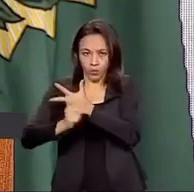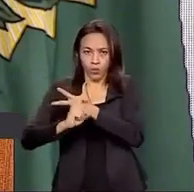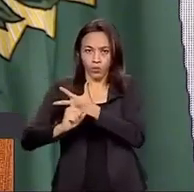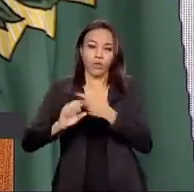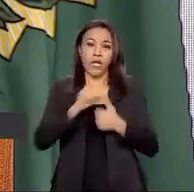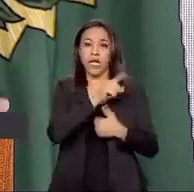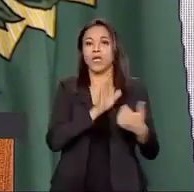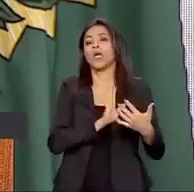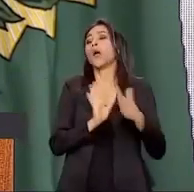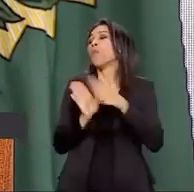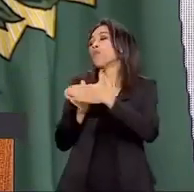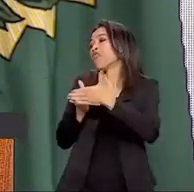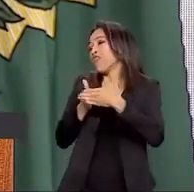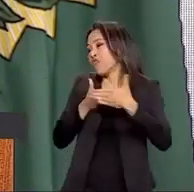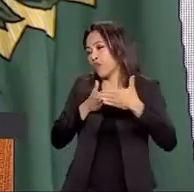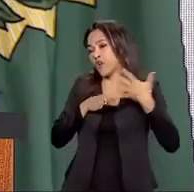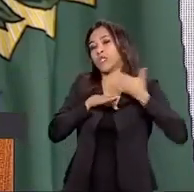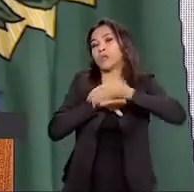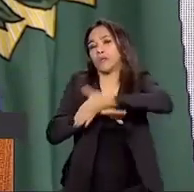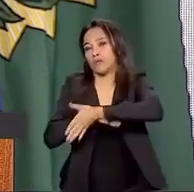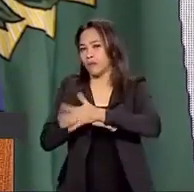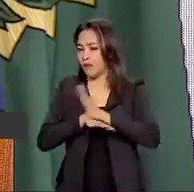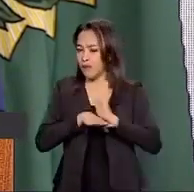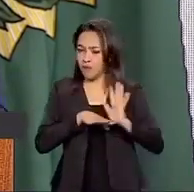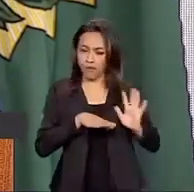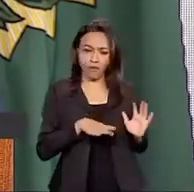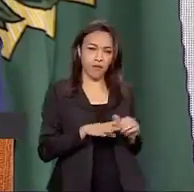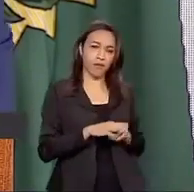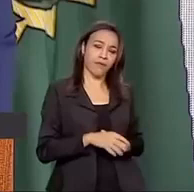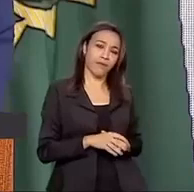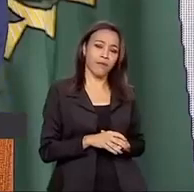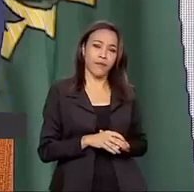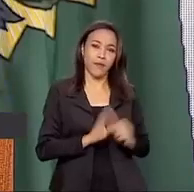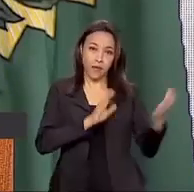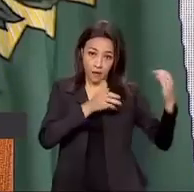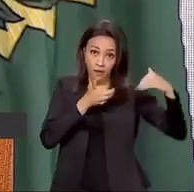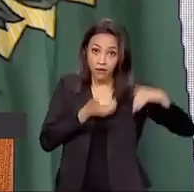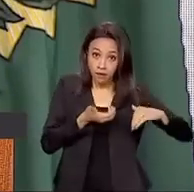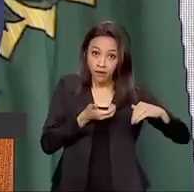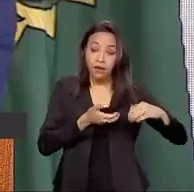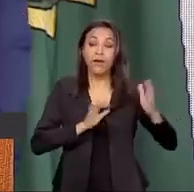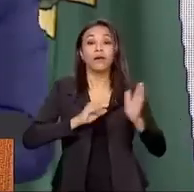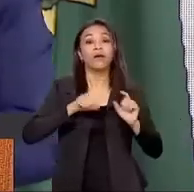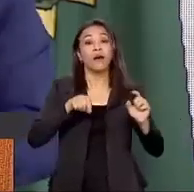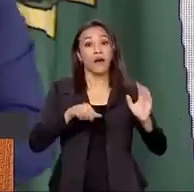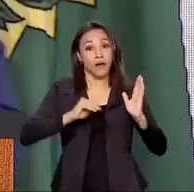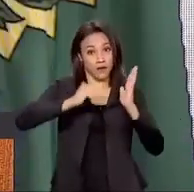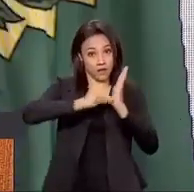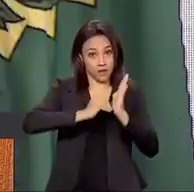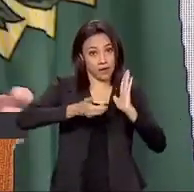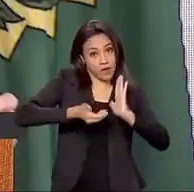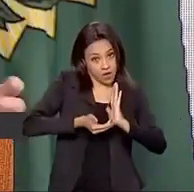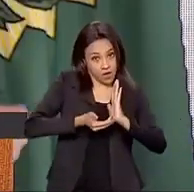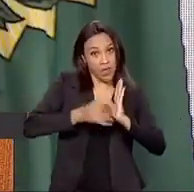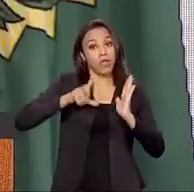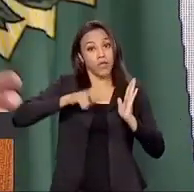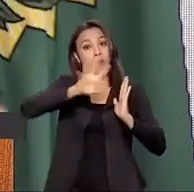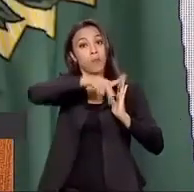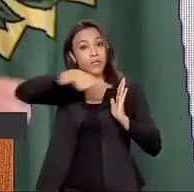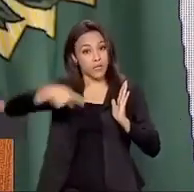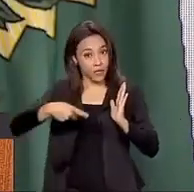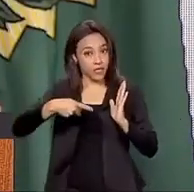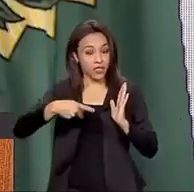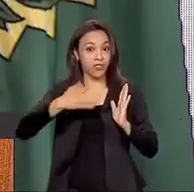pedir licença para mim, ou favor. A Câmara tem um presidente, tem 513 deputados, ela vive também